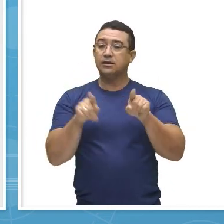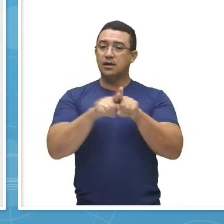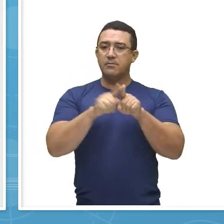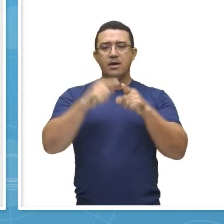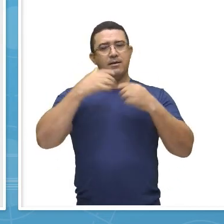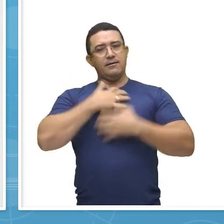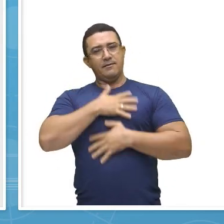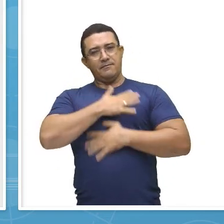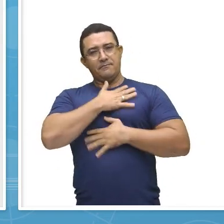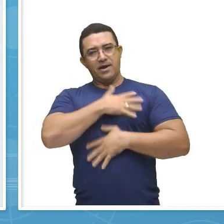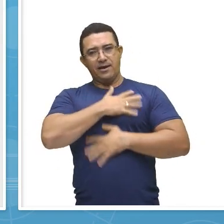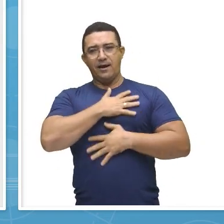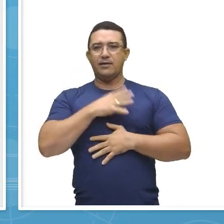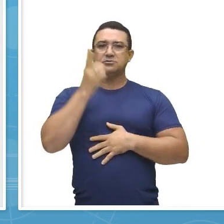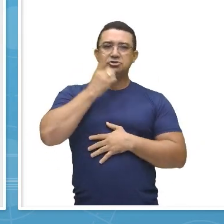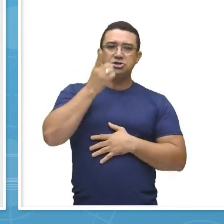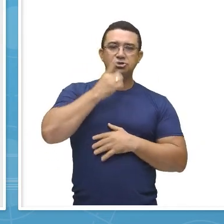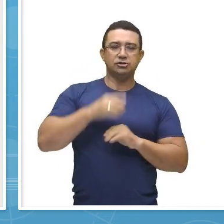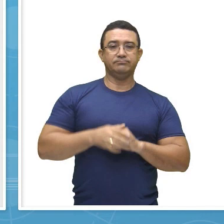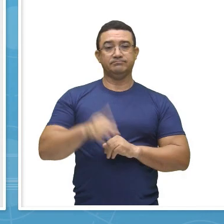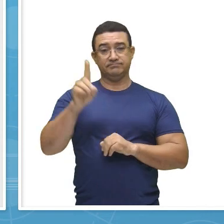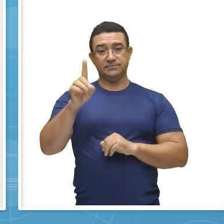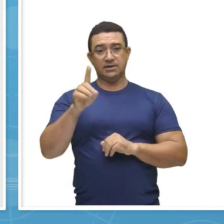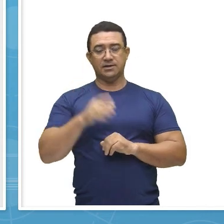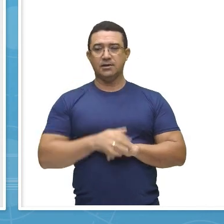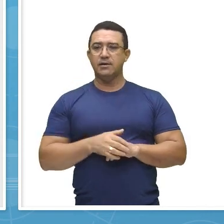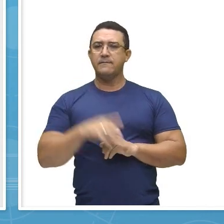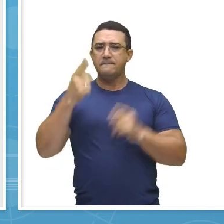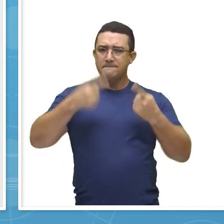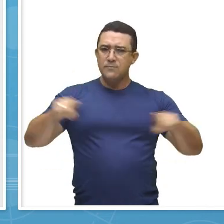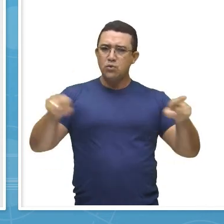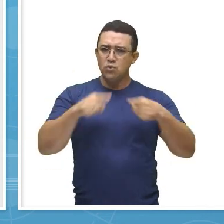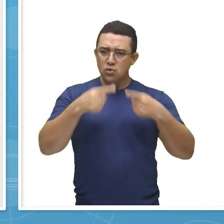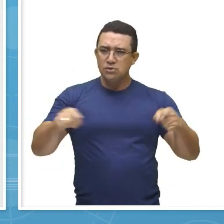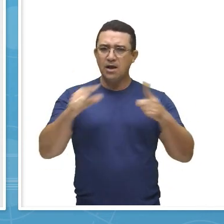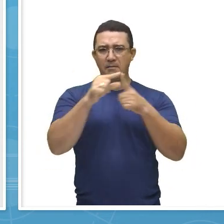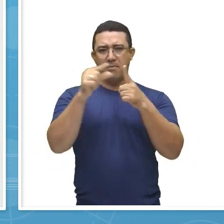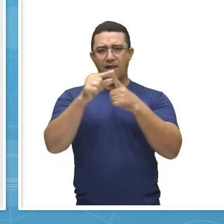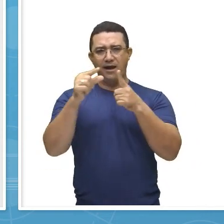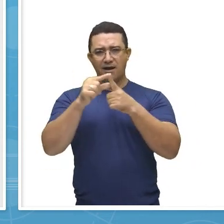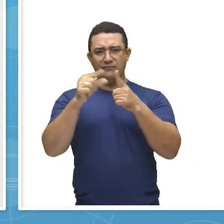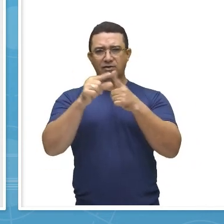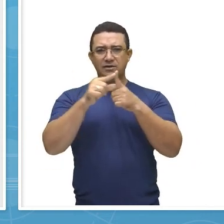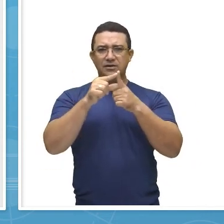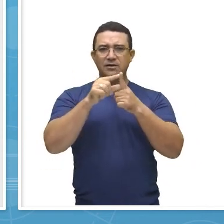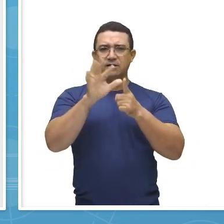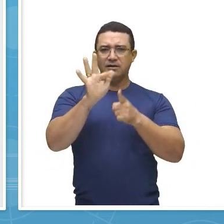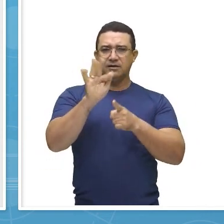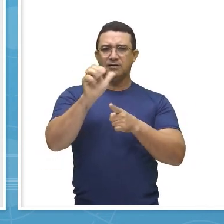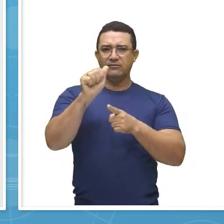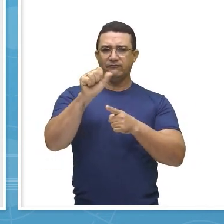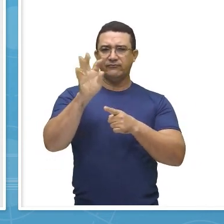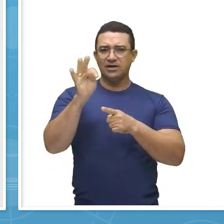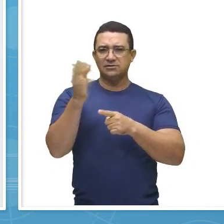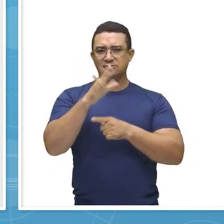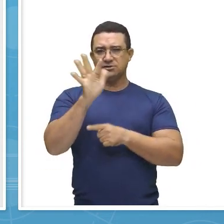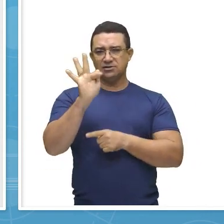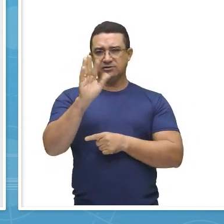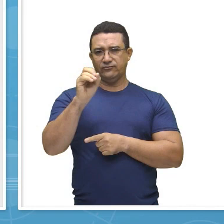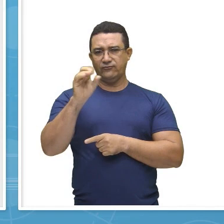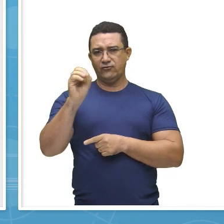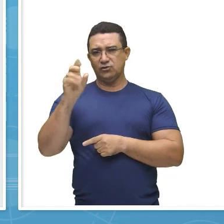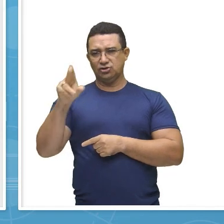o fast food, o samba, palavras como caçamba, fubá, moleque e corcunda. Para aí para nós que a gente começa de baixo para cima. Olha só.